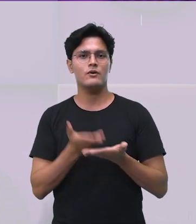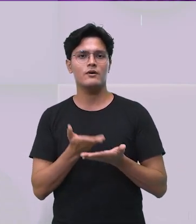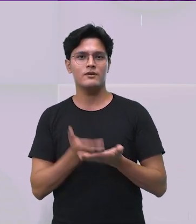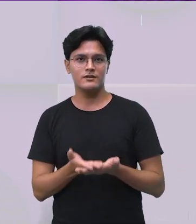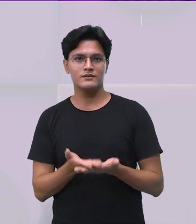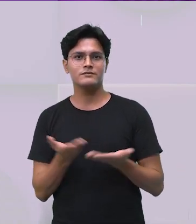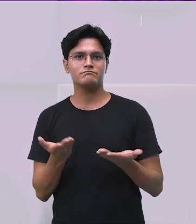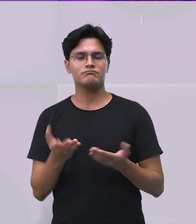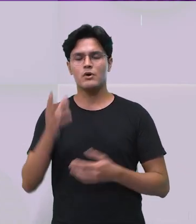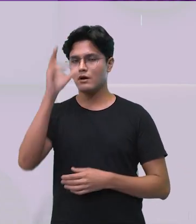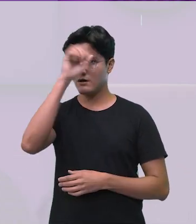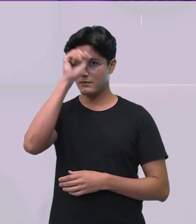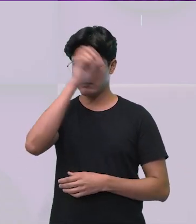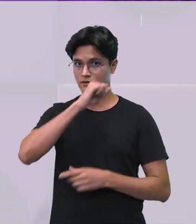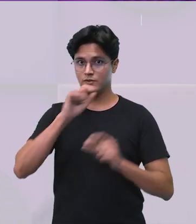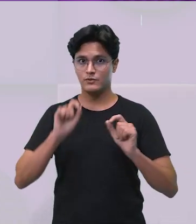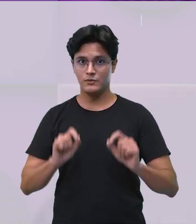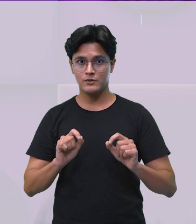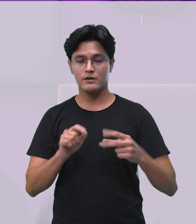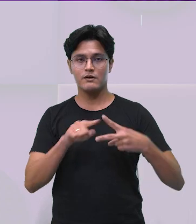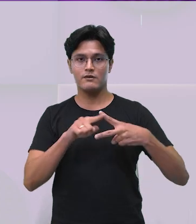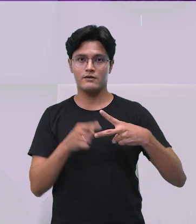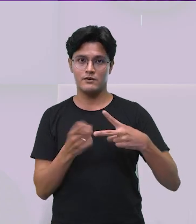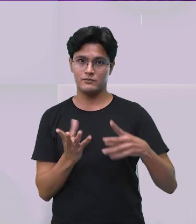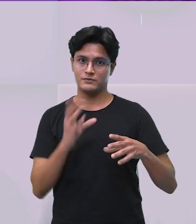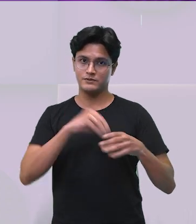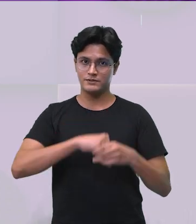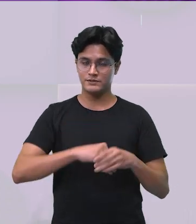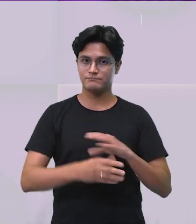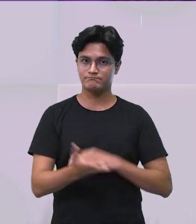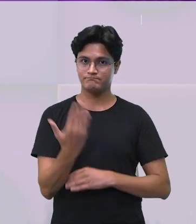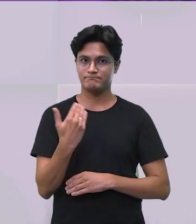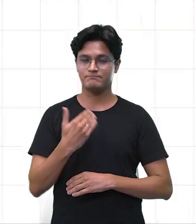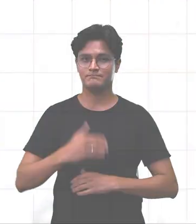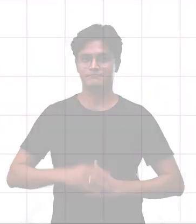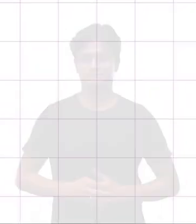iremos trabalhar justamente esses ângulos internos. Vamos lá então?